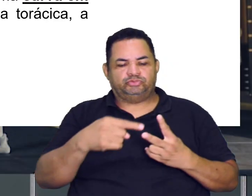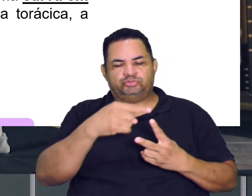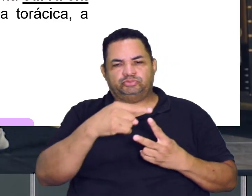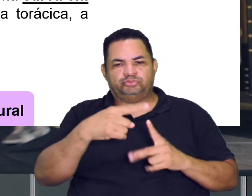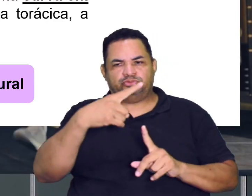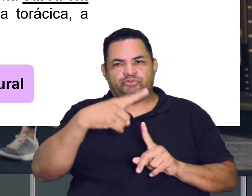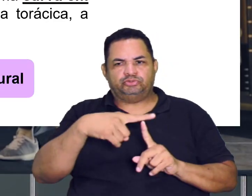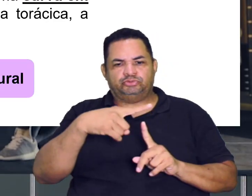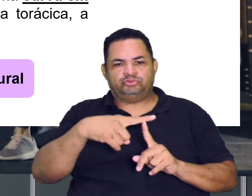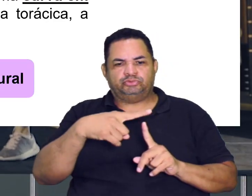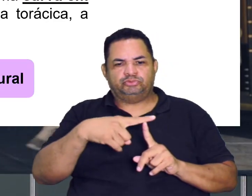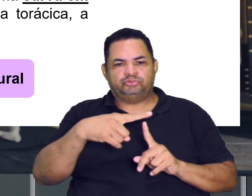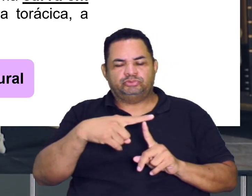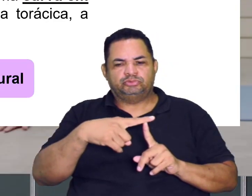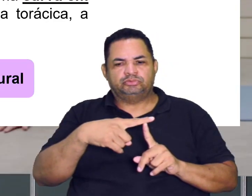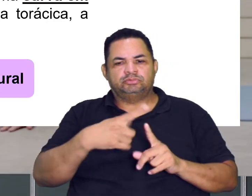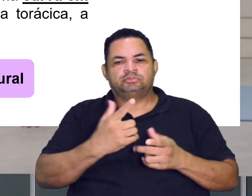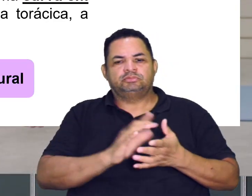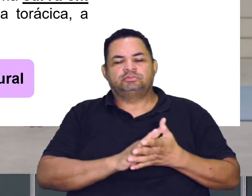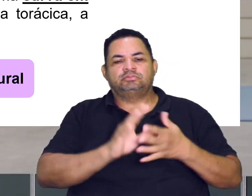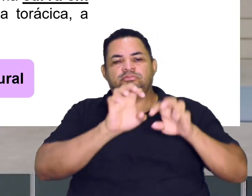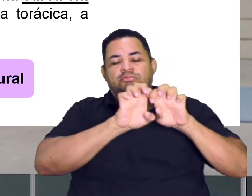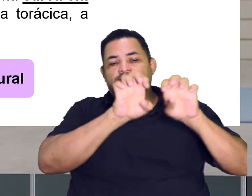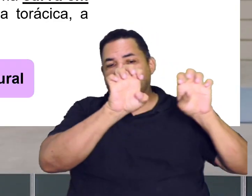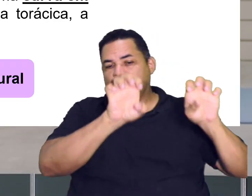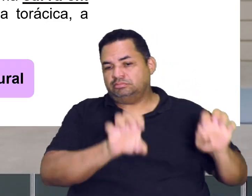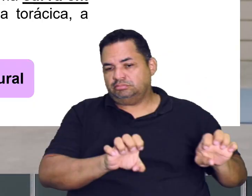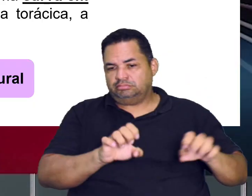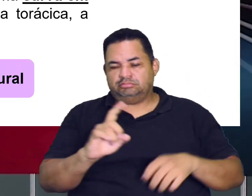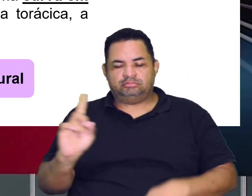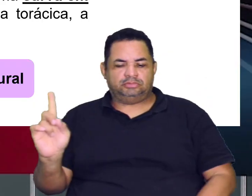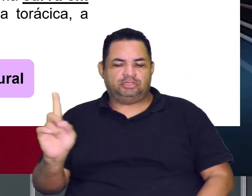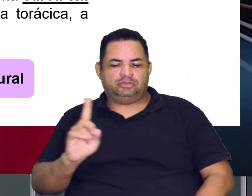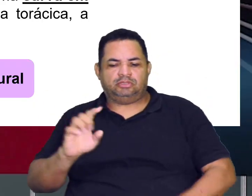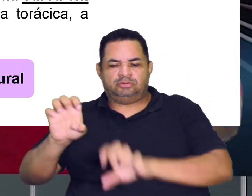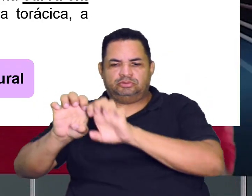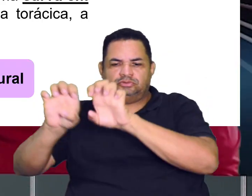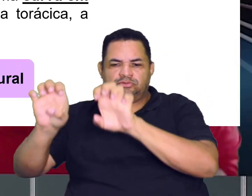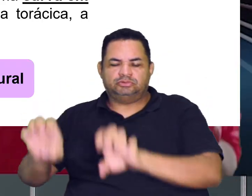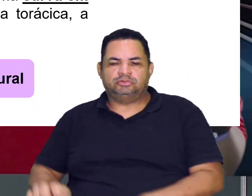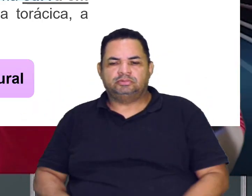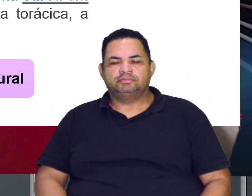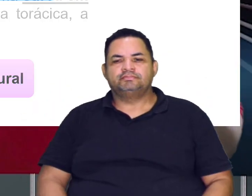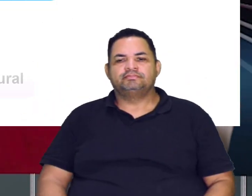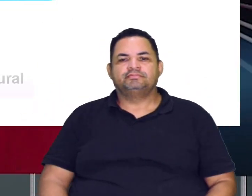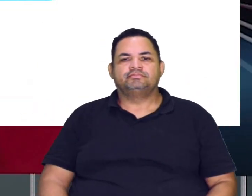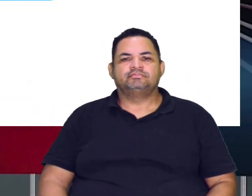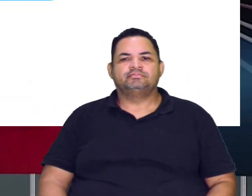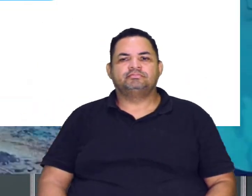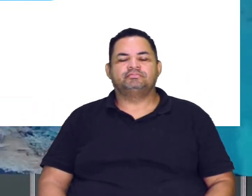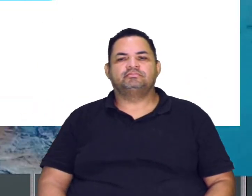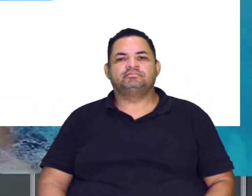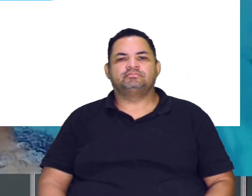de escoliose, né? Esses dois tipos, eu tenho aí o estrutural e o não estrutural,